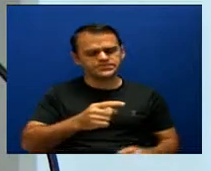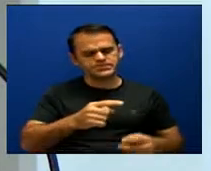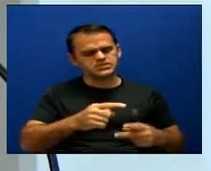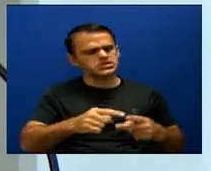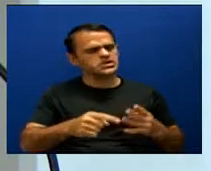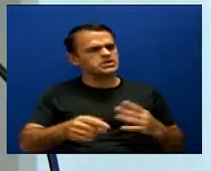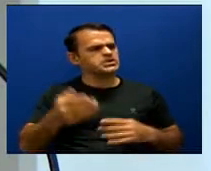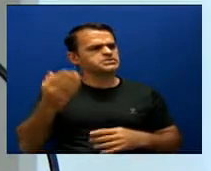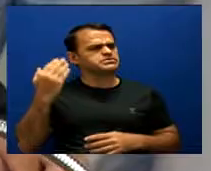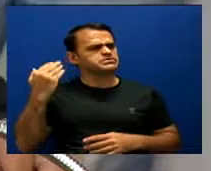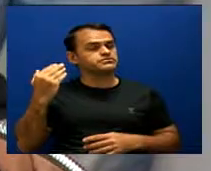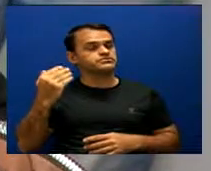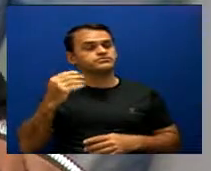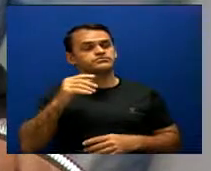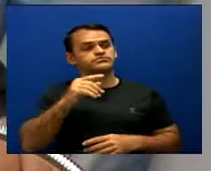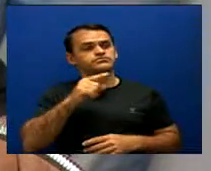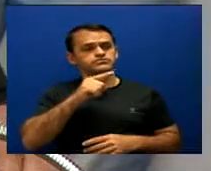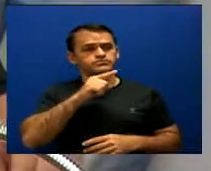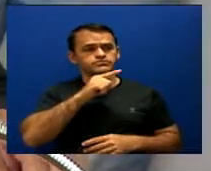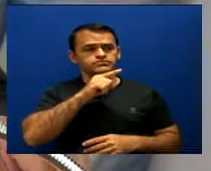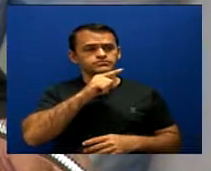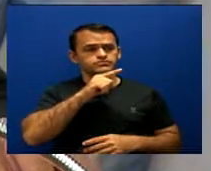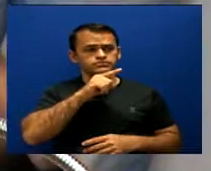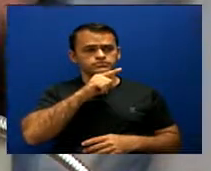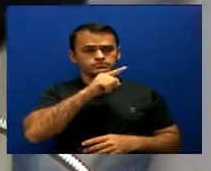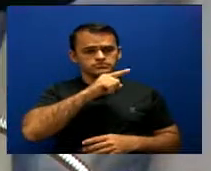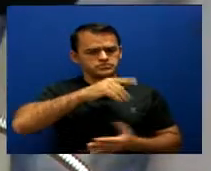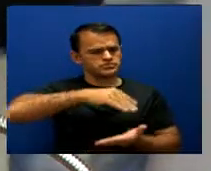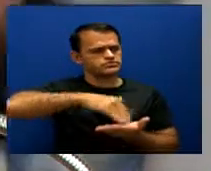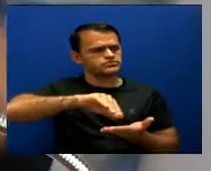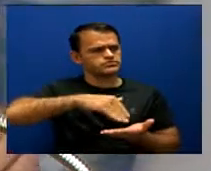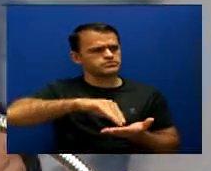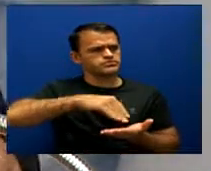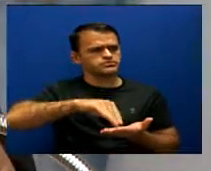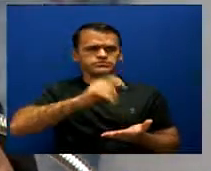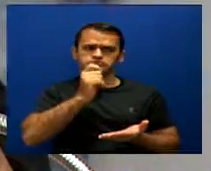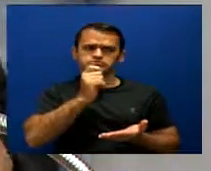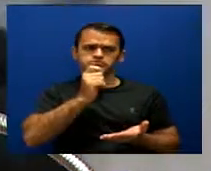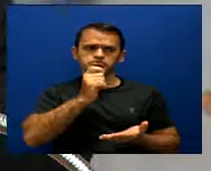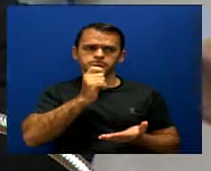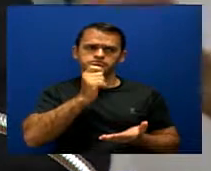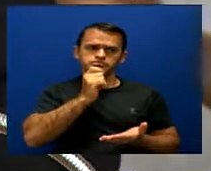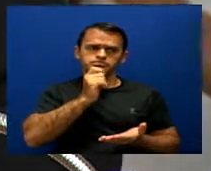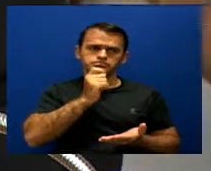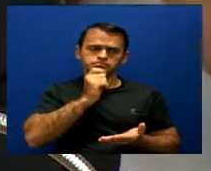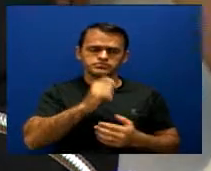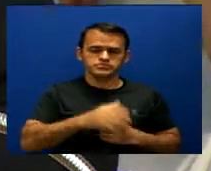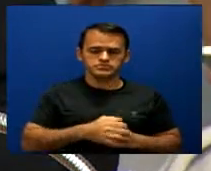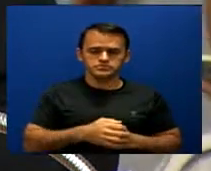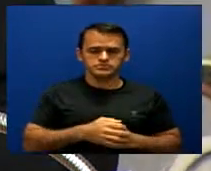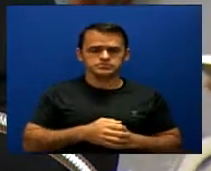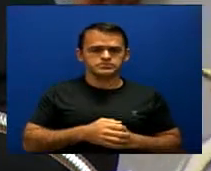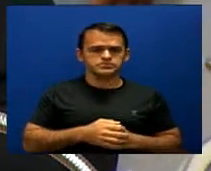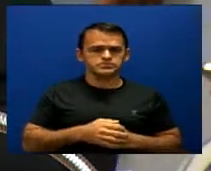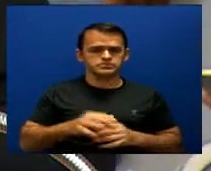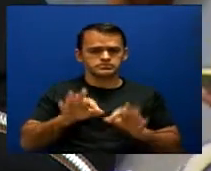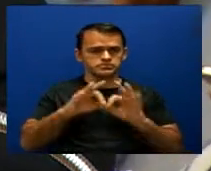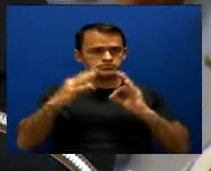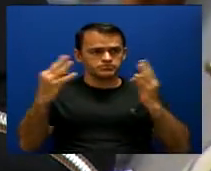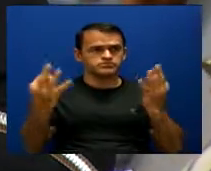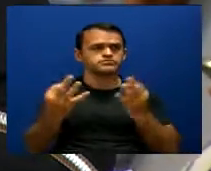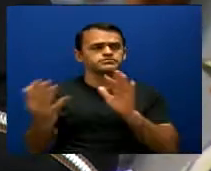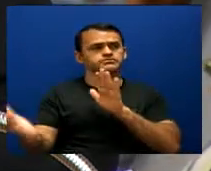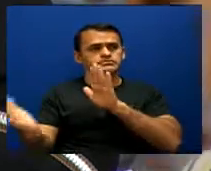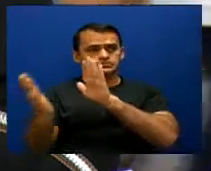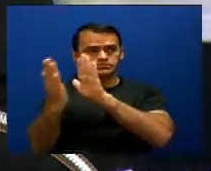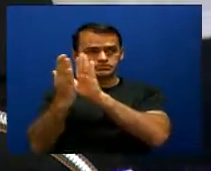atrás, acho que o senhor não estava ainda na reitoria, acho que não, tomando conta da Santa Casa. Teve uma família que me procurou